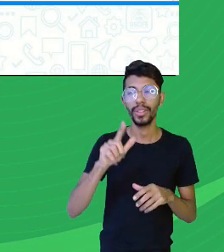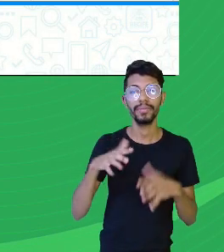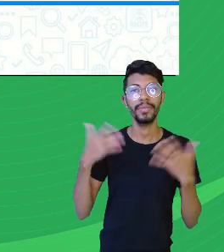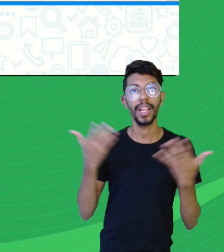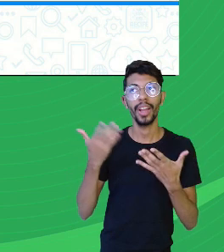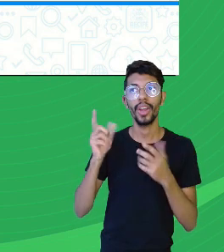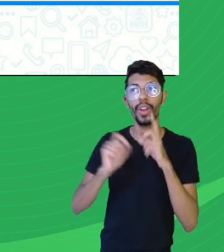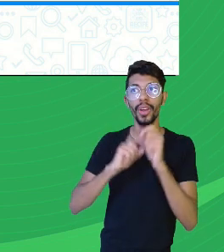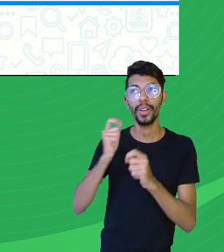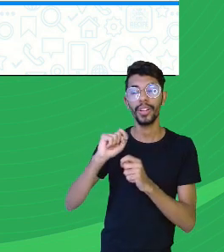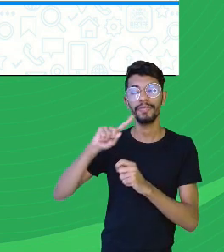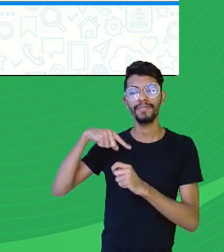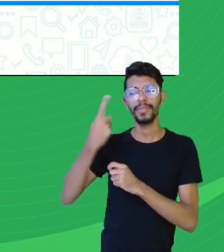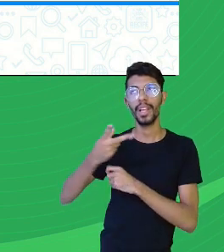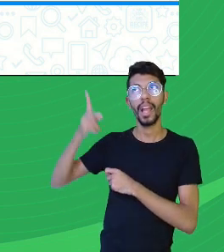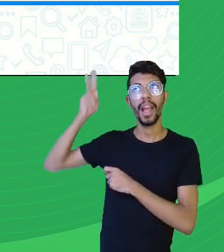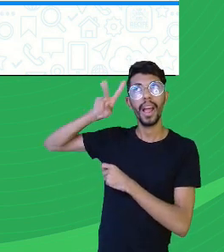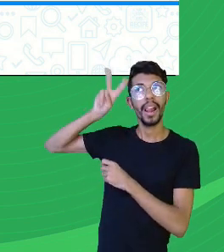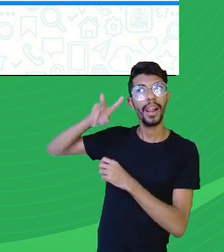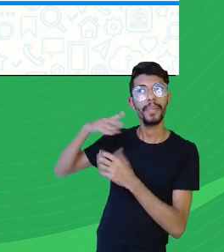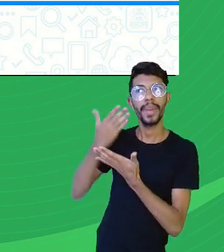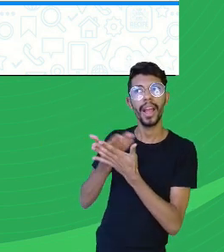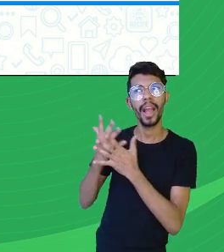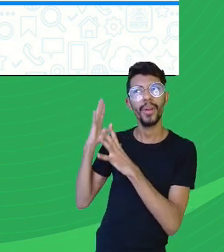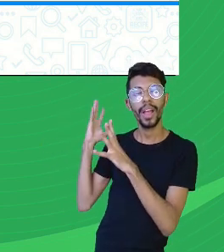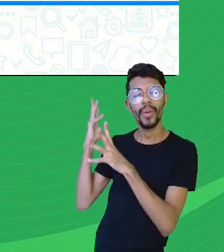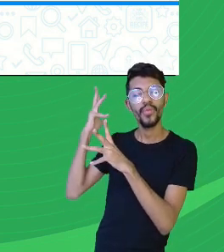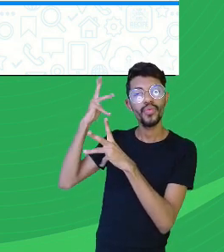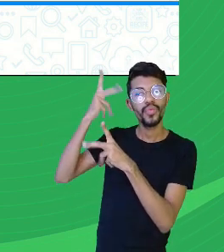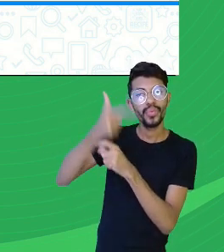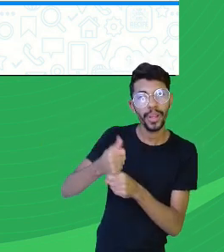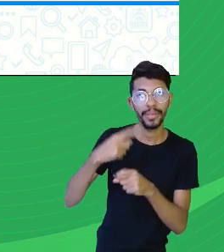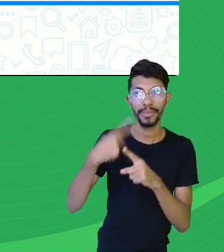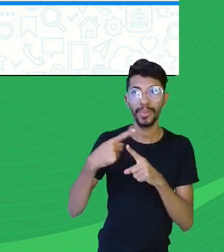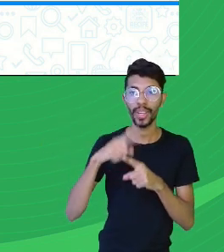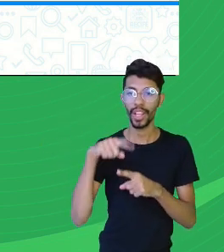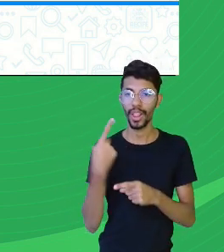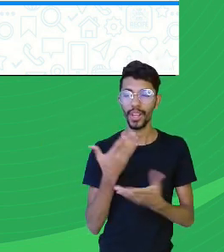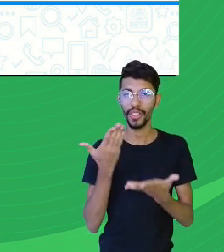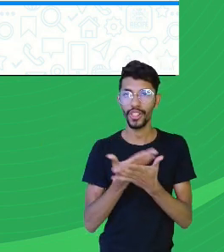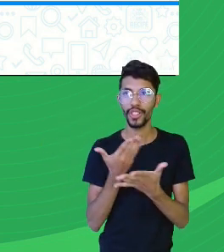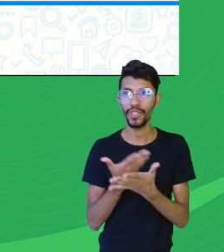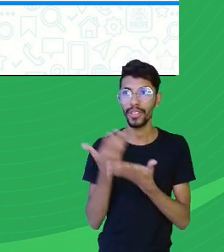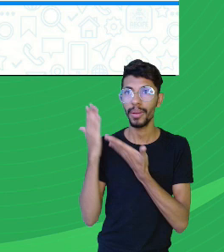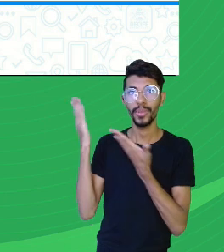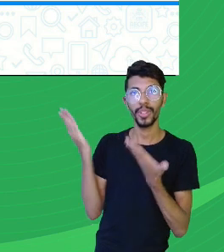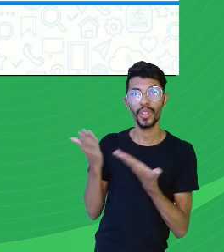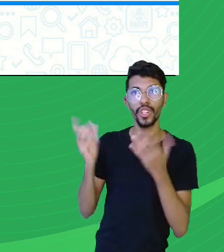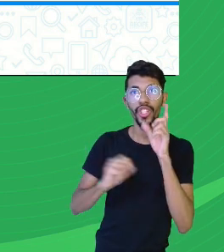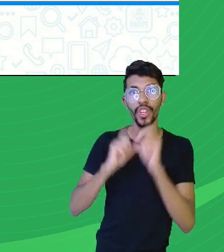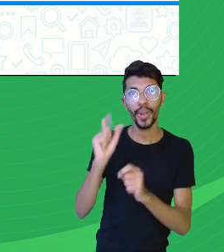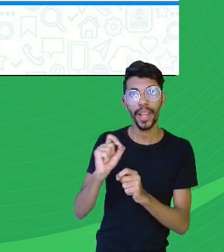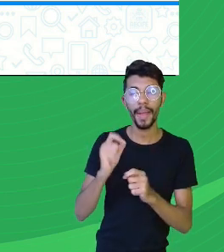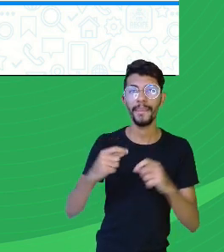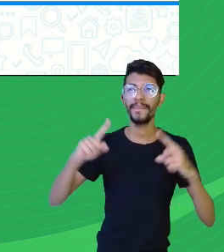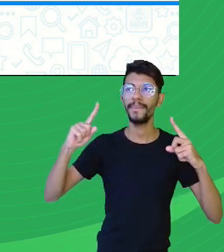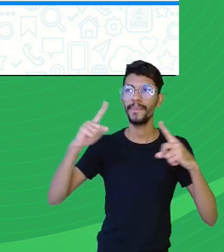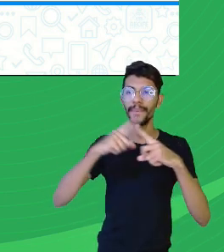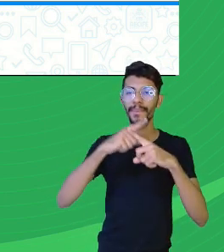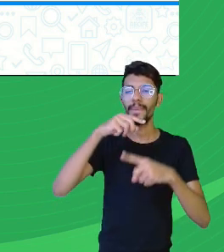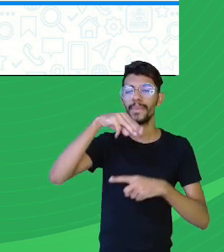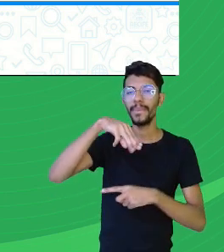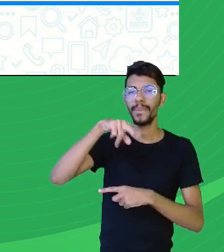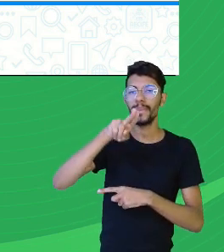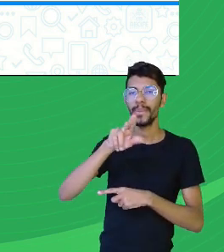Agora, nós iremos relembrar a nossa aula, né? Porque trabalhamos hoje com o que, pessoal?